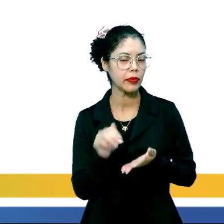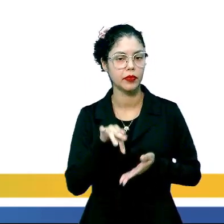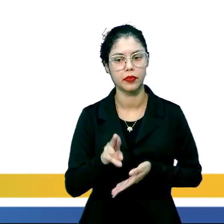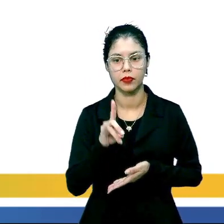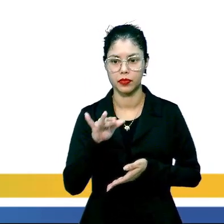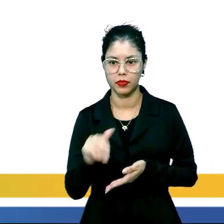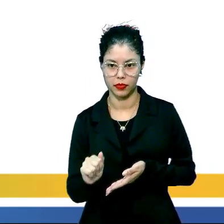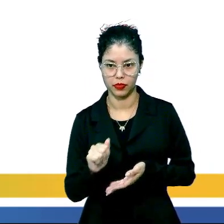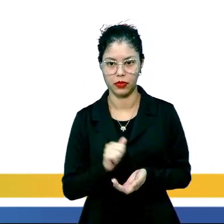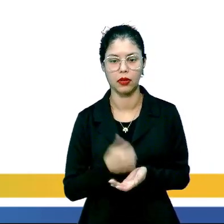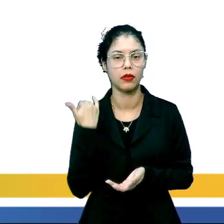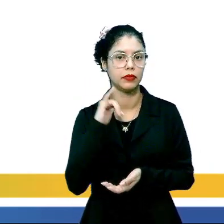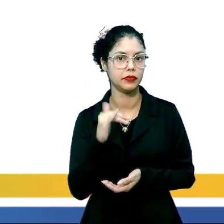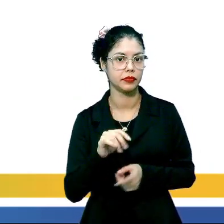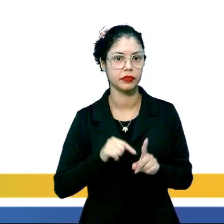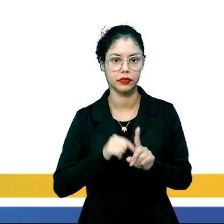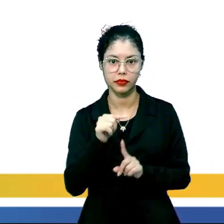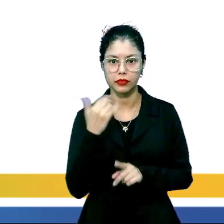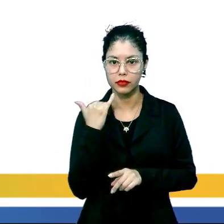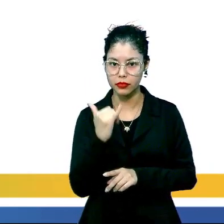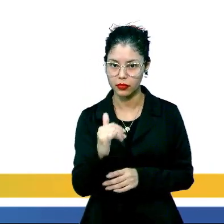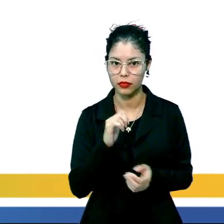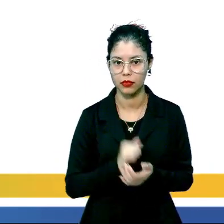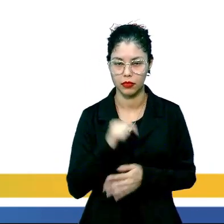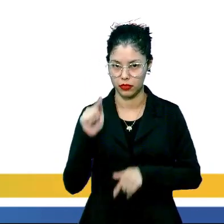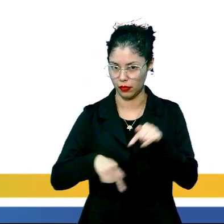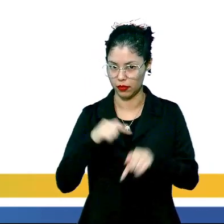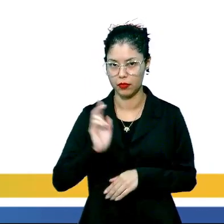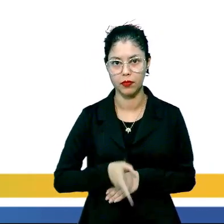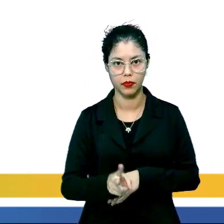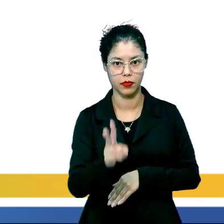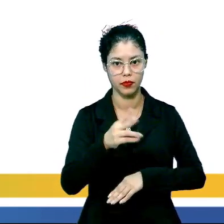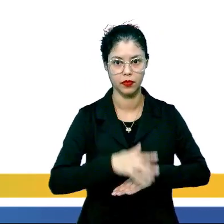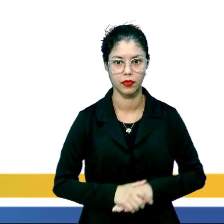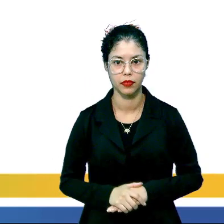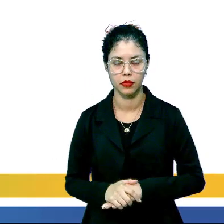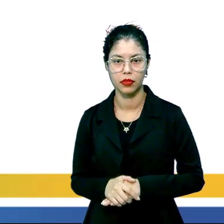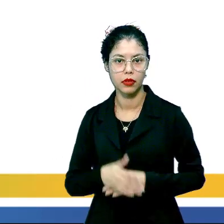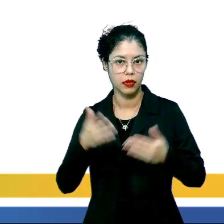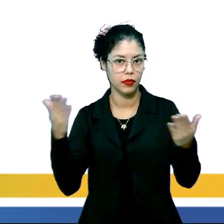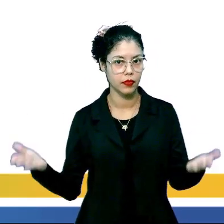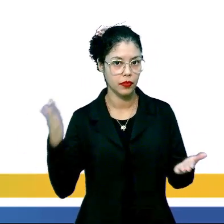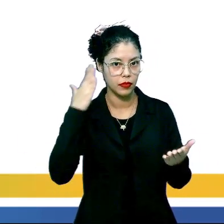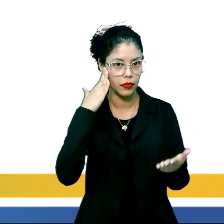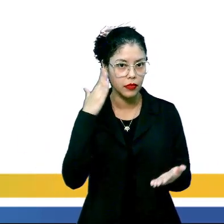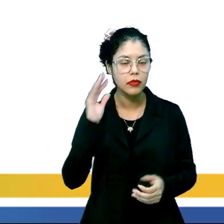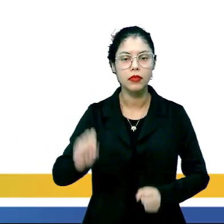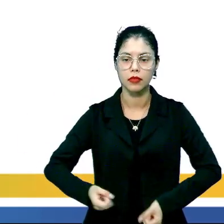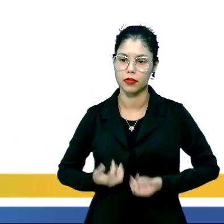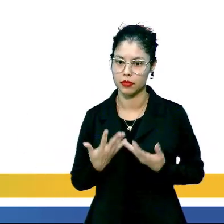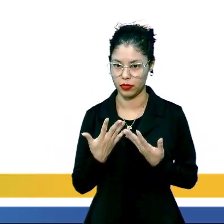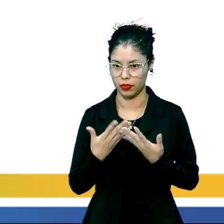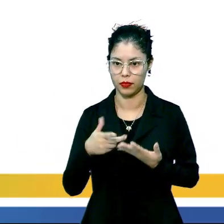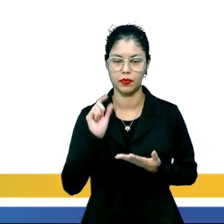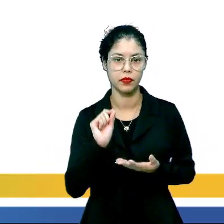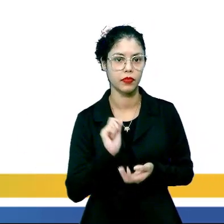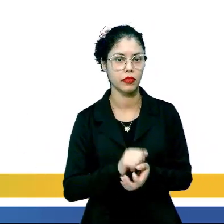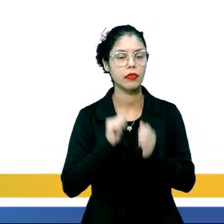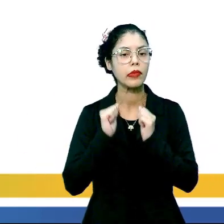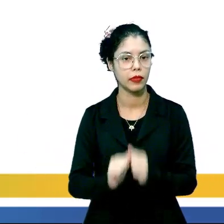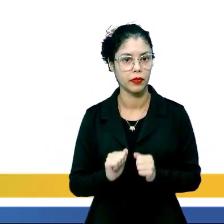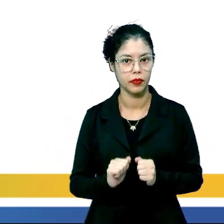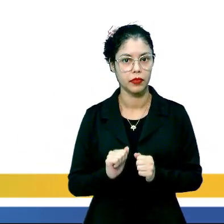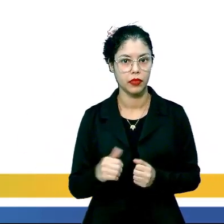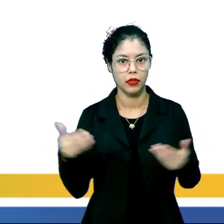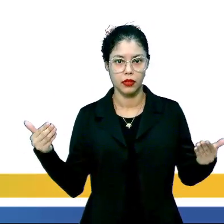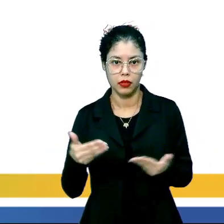maneiras, Energia térmica, elétrica, química e assim por diante. Entendendo essas manifestações, a gente pode